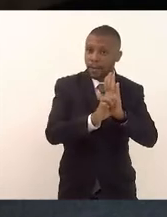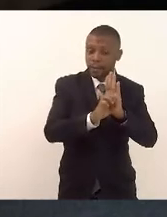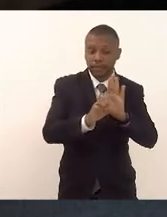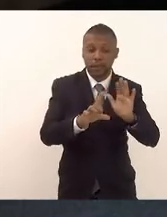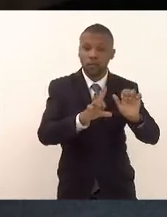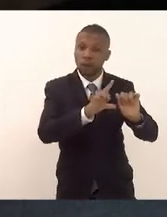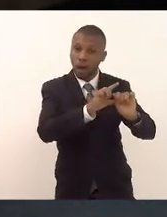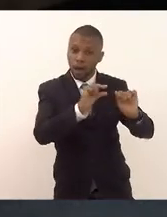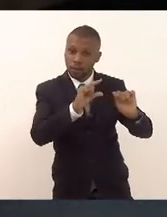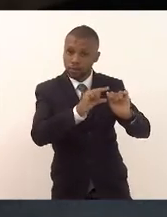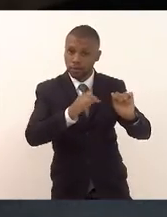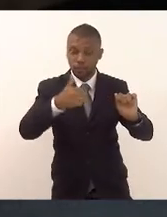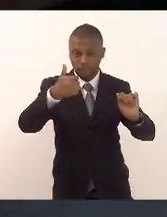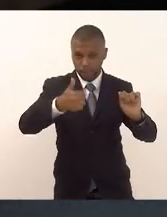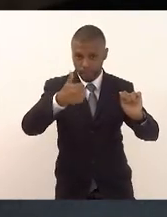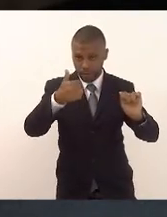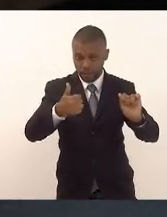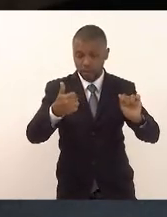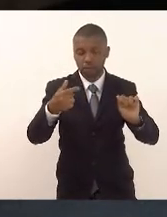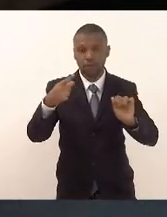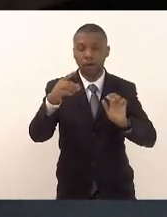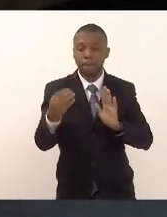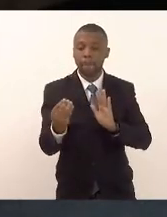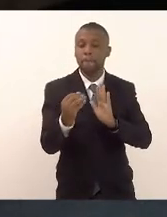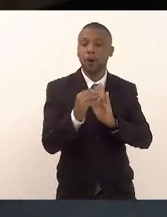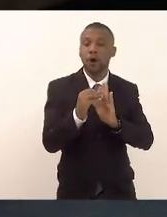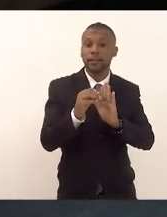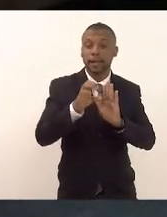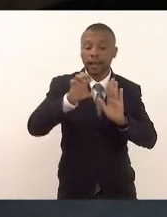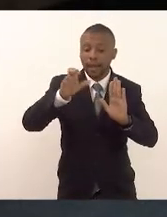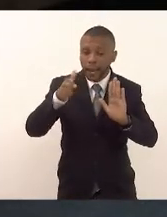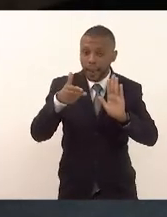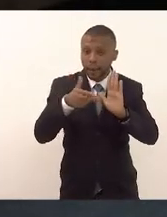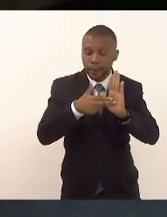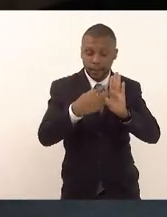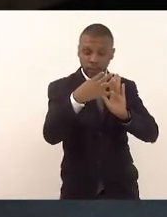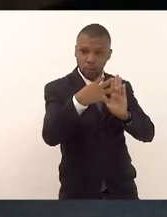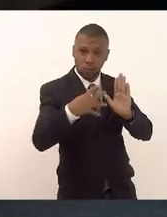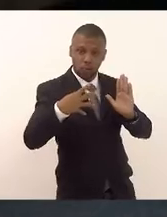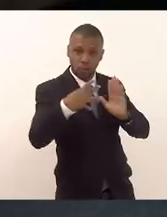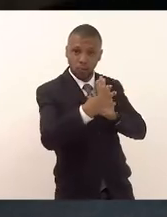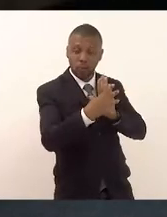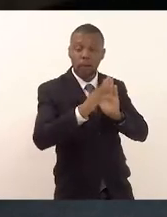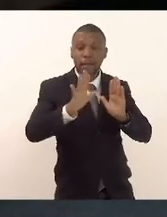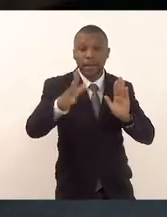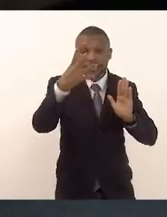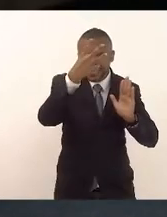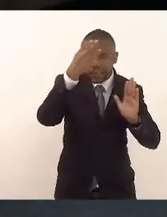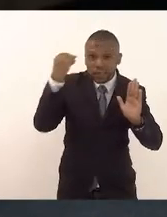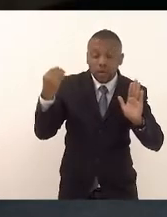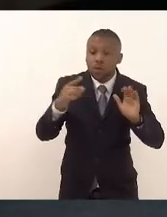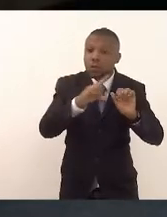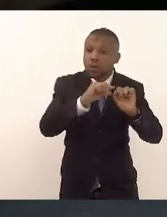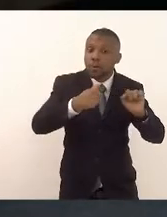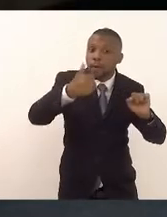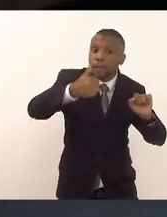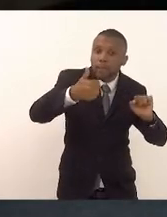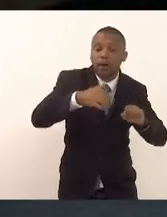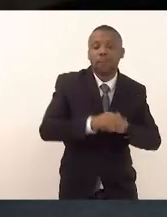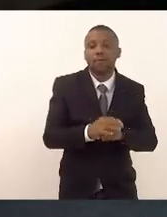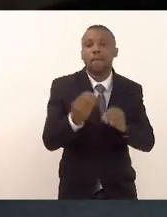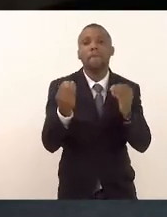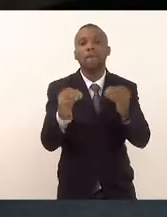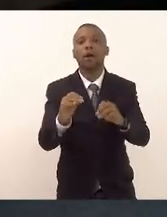1º, o senhor colocou na ementa, mas esqueceu no artigo 1º de botar fica